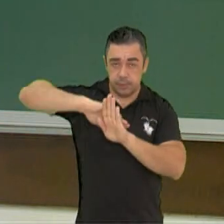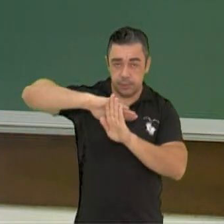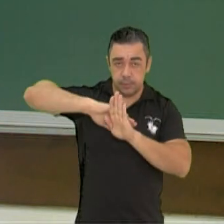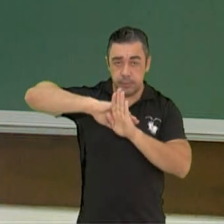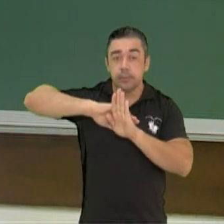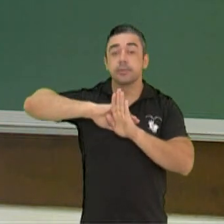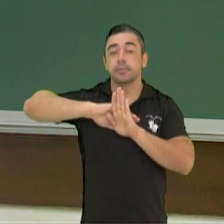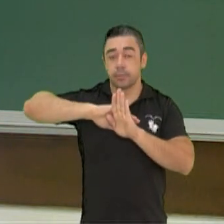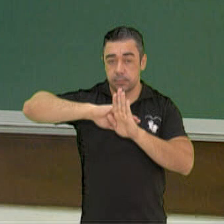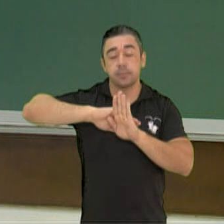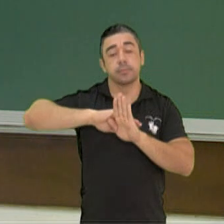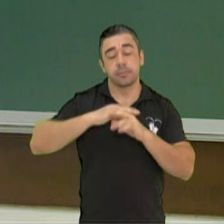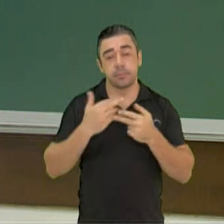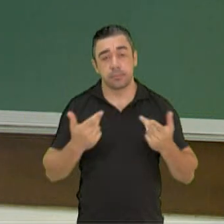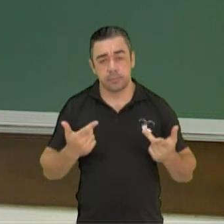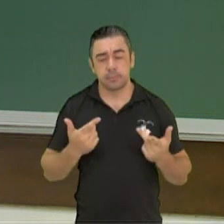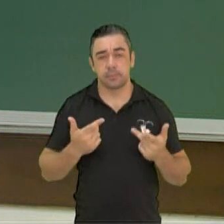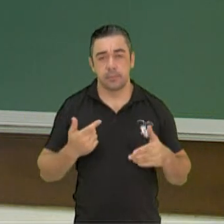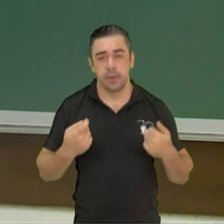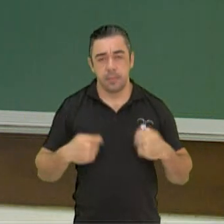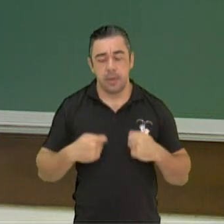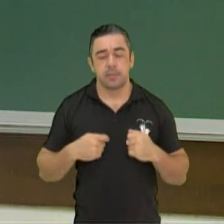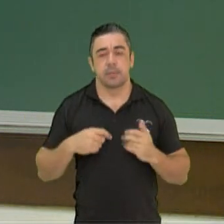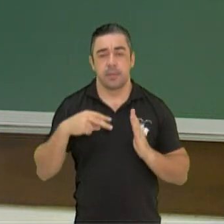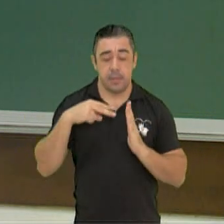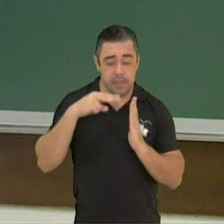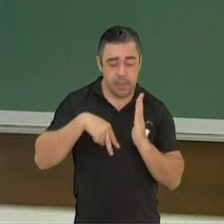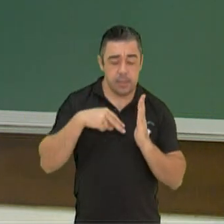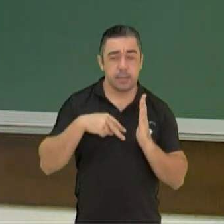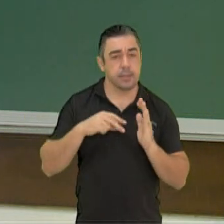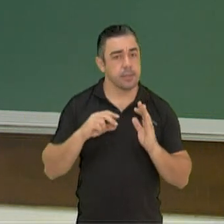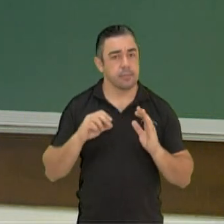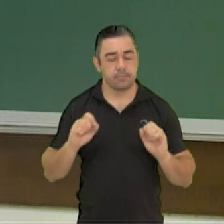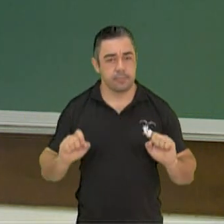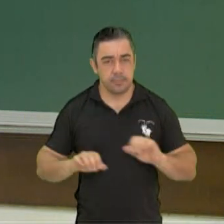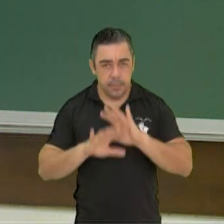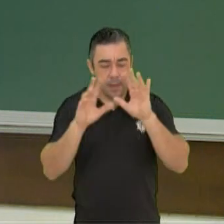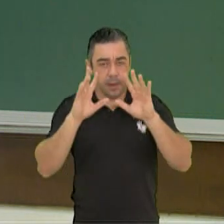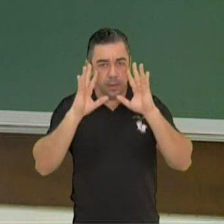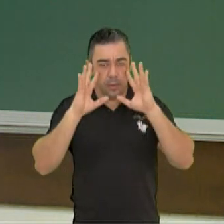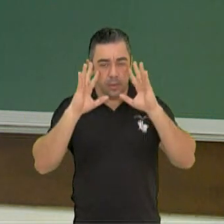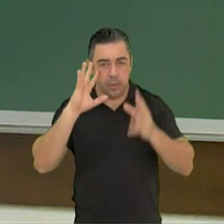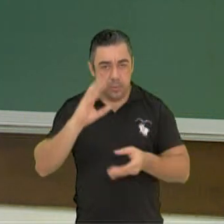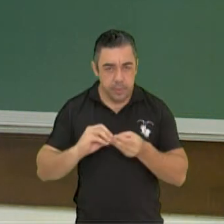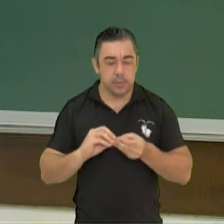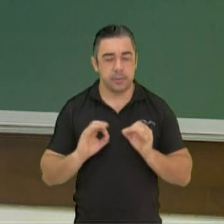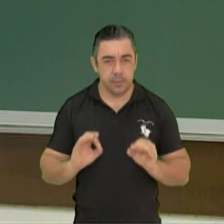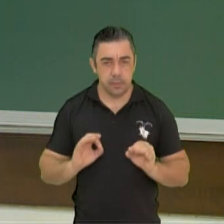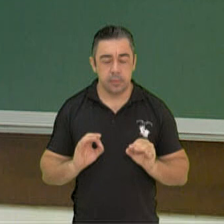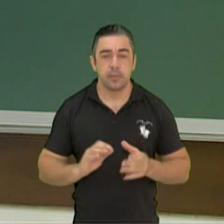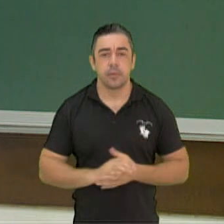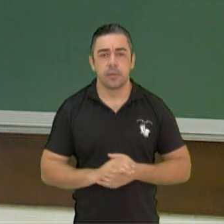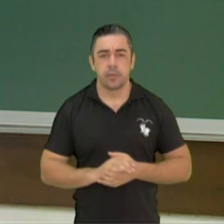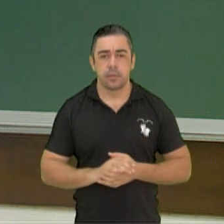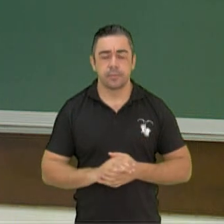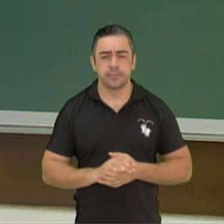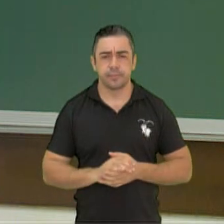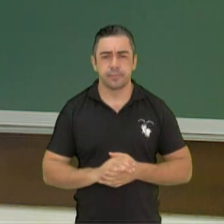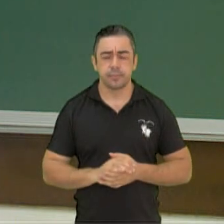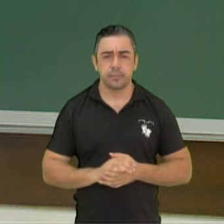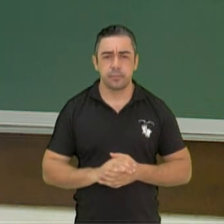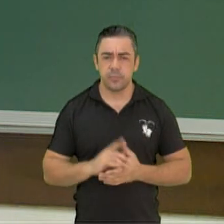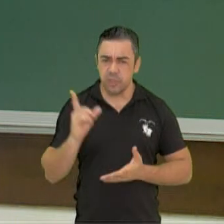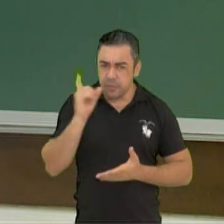subentendida de alguma coisa. Então, tudo isso é uma leitura preciosa que nós temos que fazer. É difícil? Não